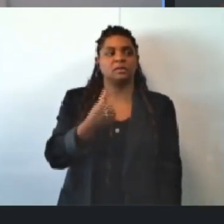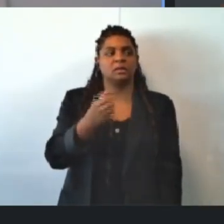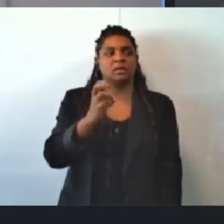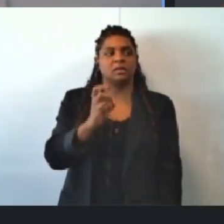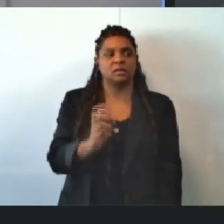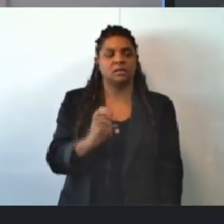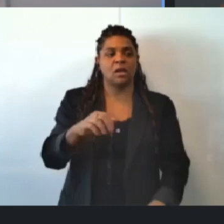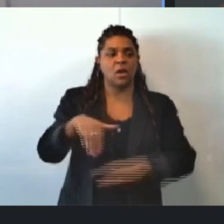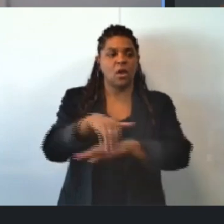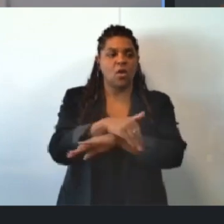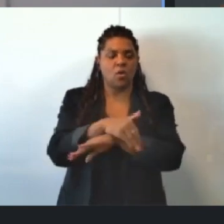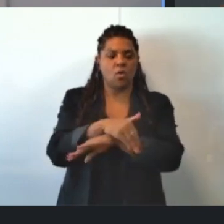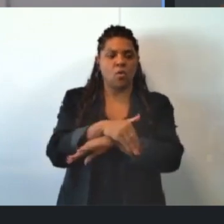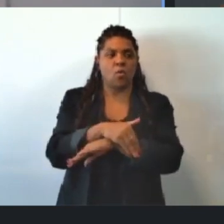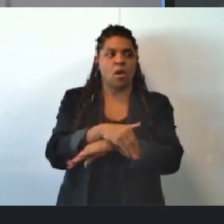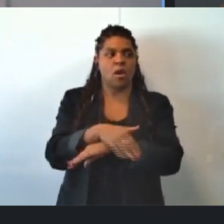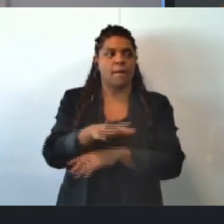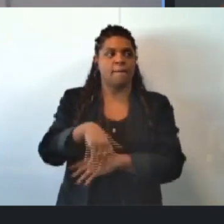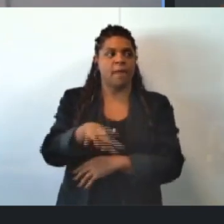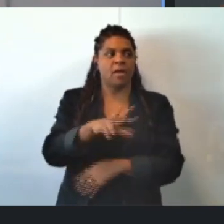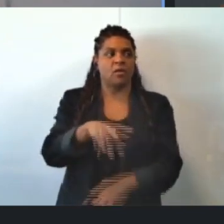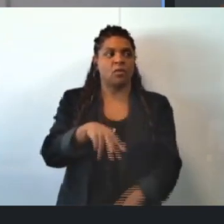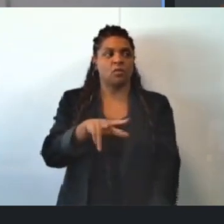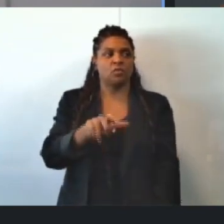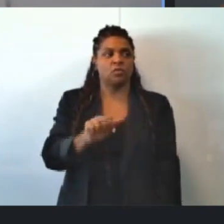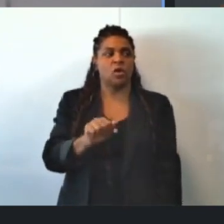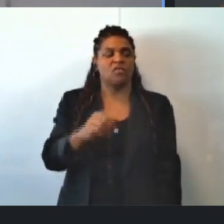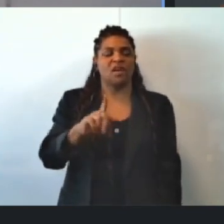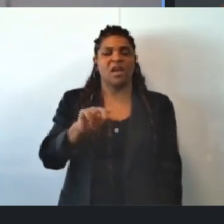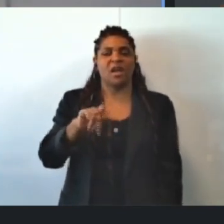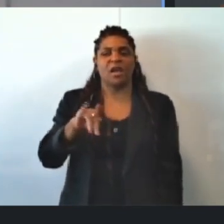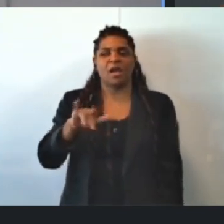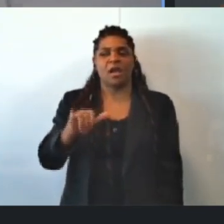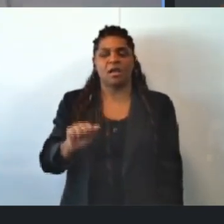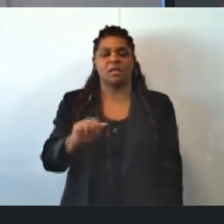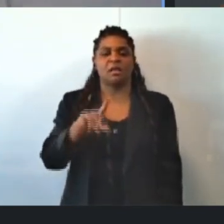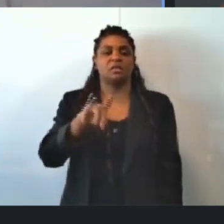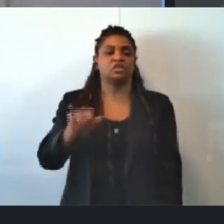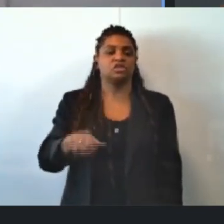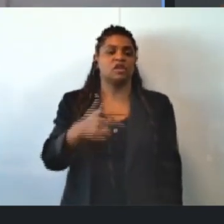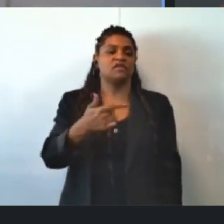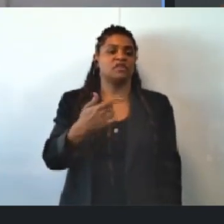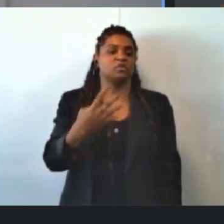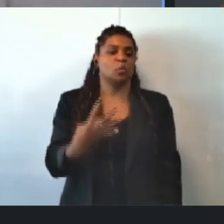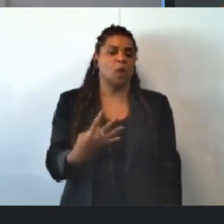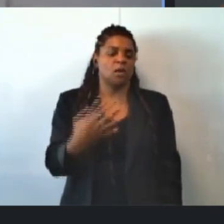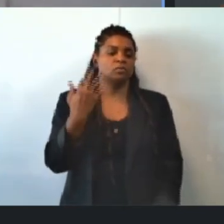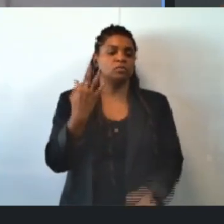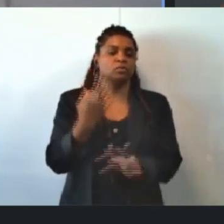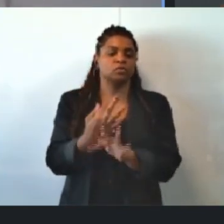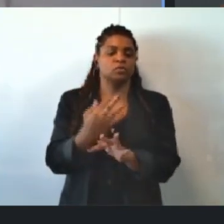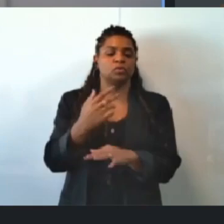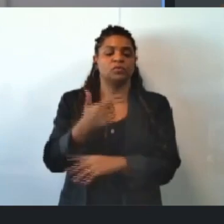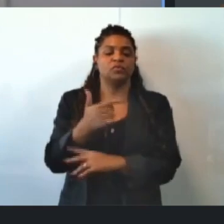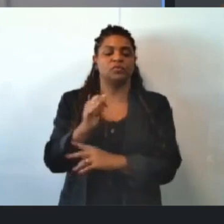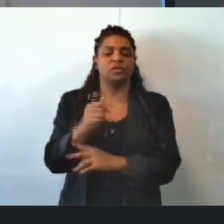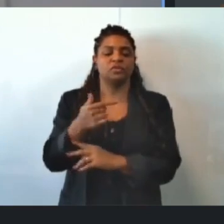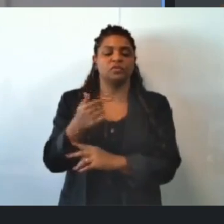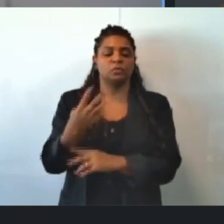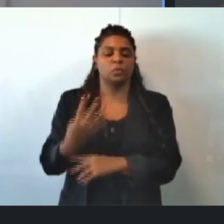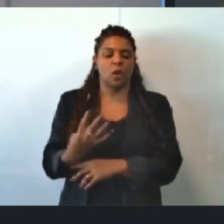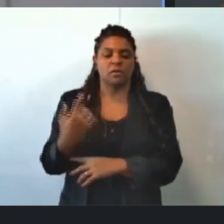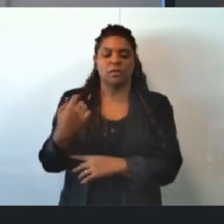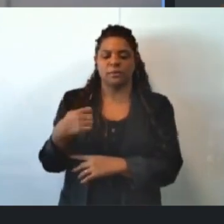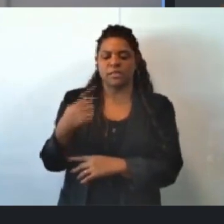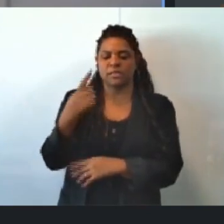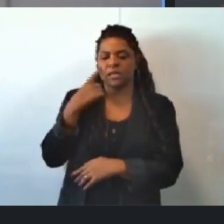bairro Nova Granada. Data, dia 24 de junho de 2024. E nós precisamos de considerar o horário